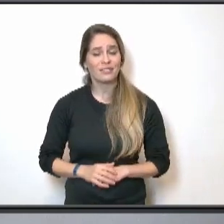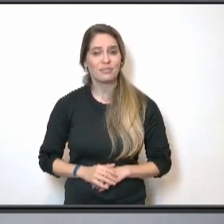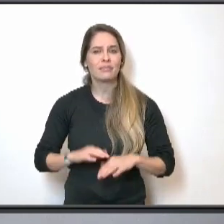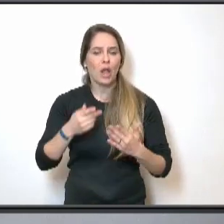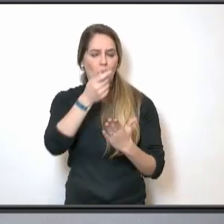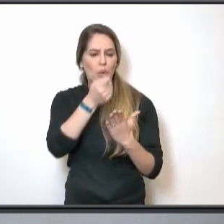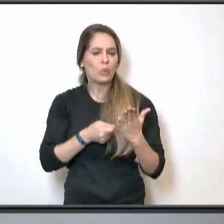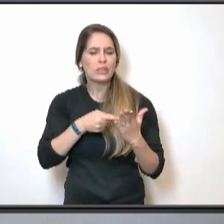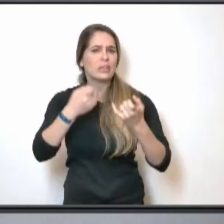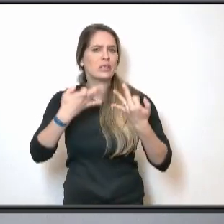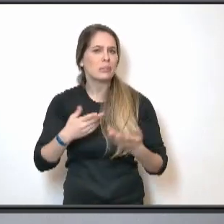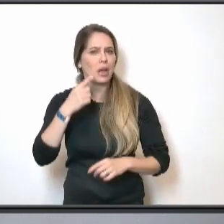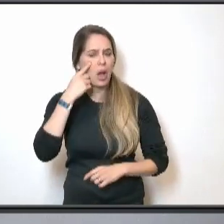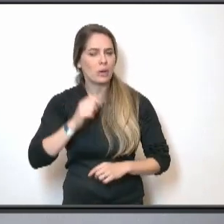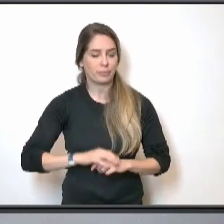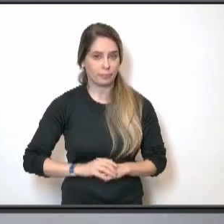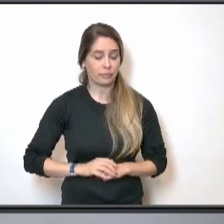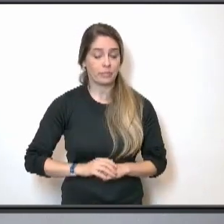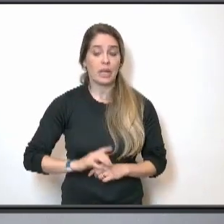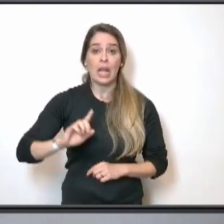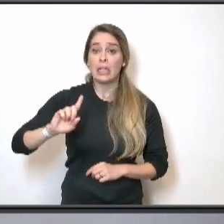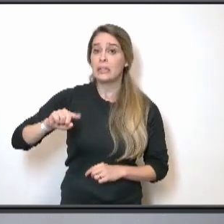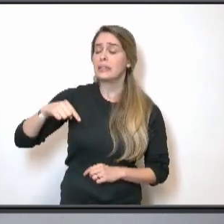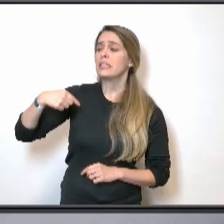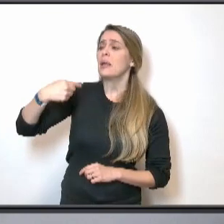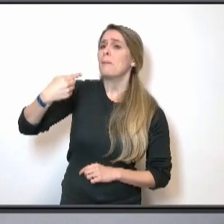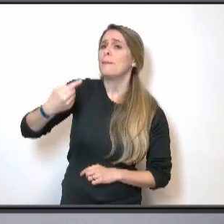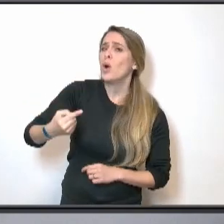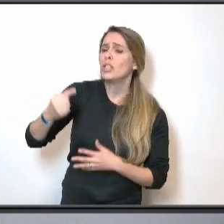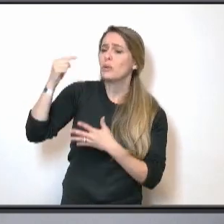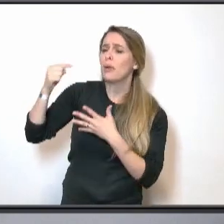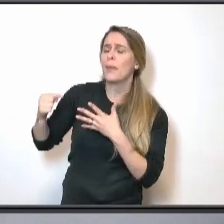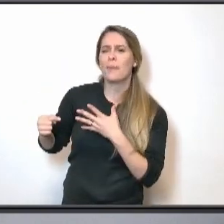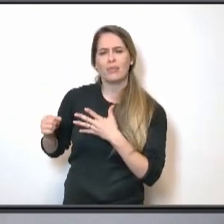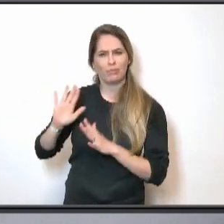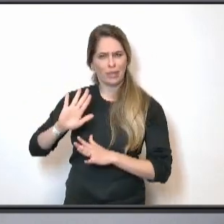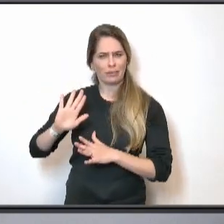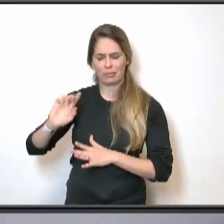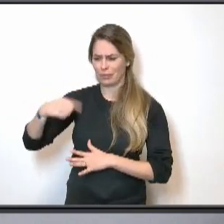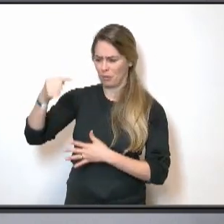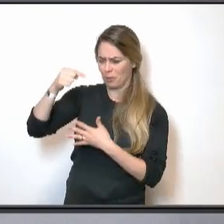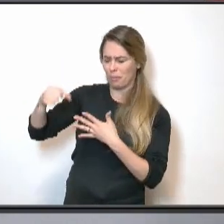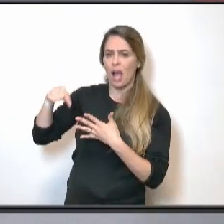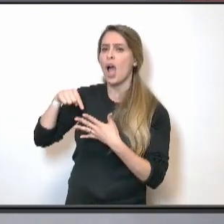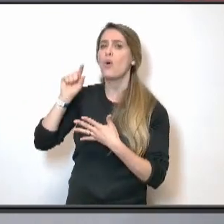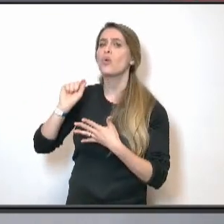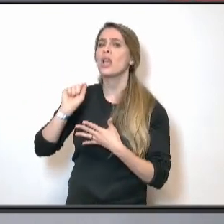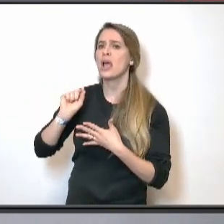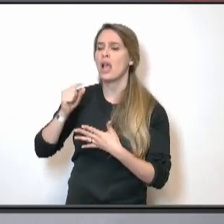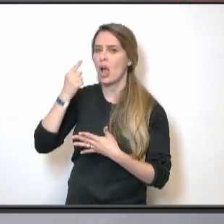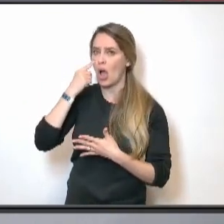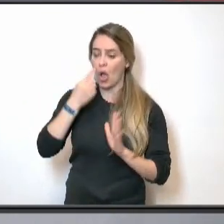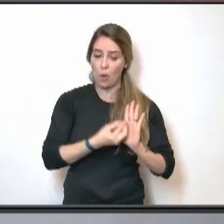texto começa dizendo assim, depois disso, depois de quê? Se nós olharmos o Evangelho de João,